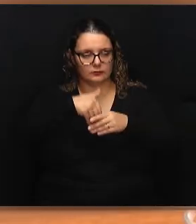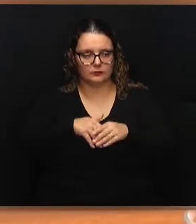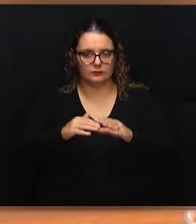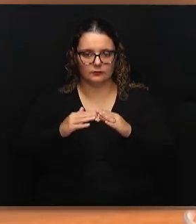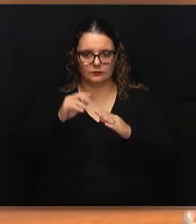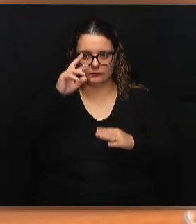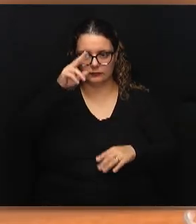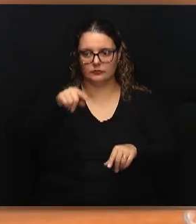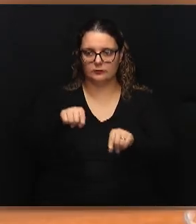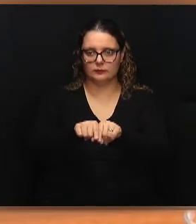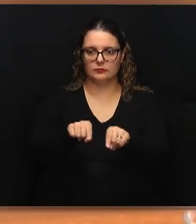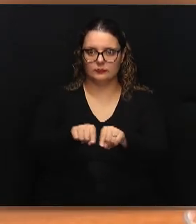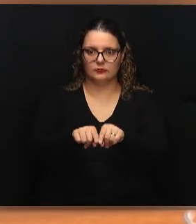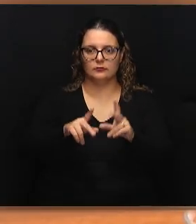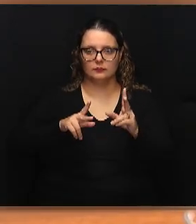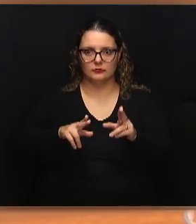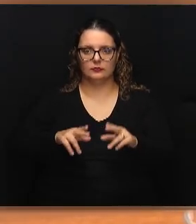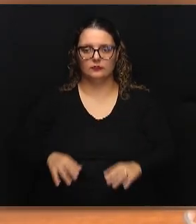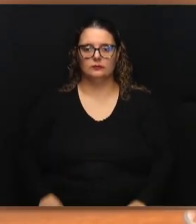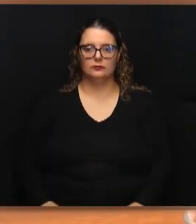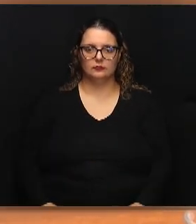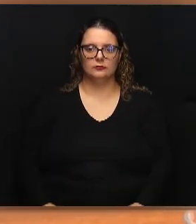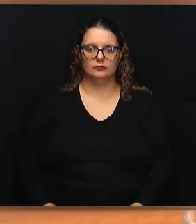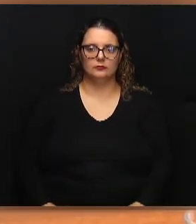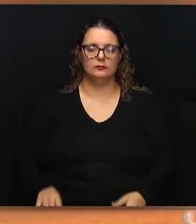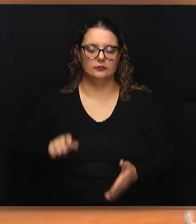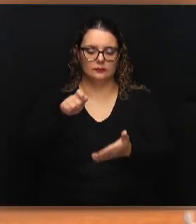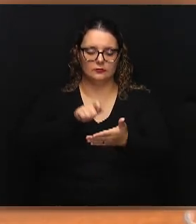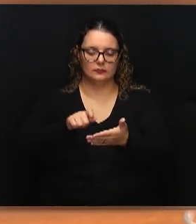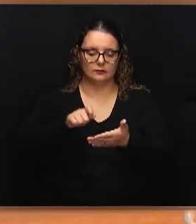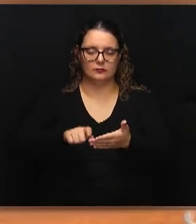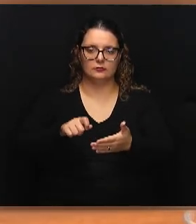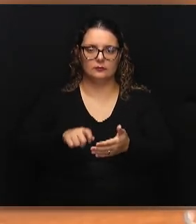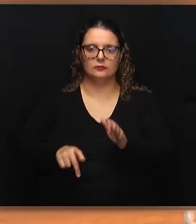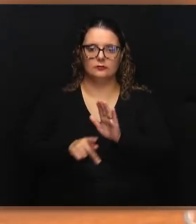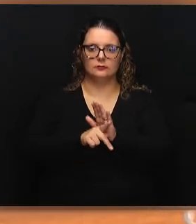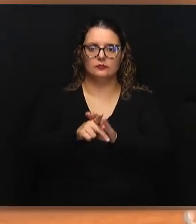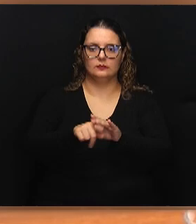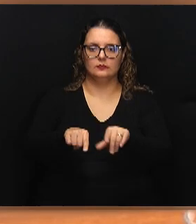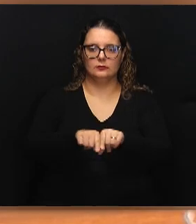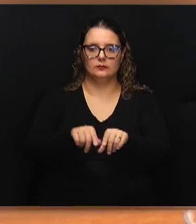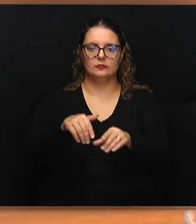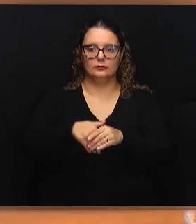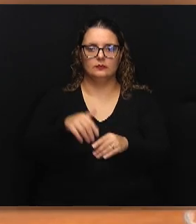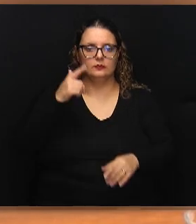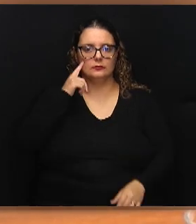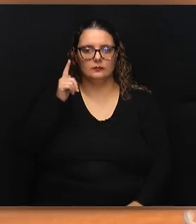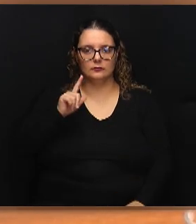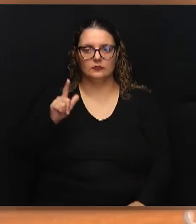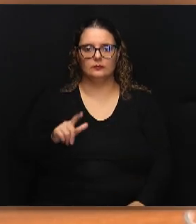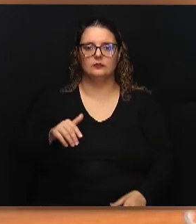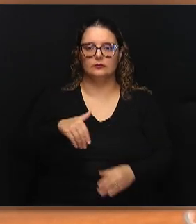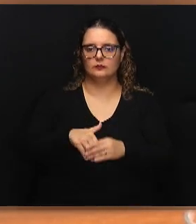senhor também, como autor do projeto, também, claro, votarei favorável.